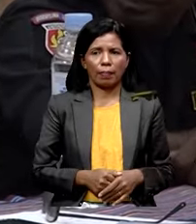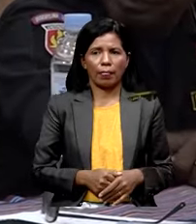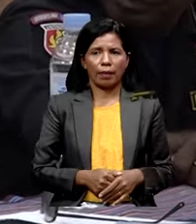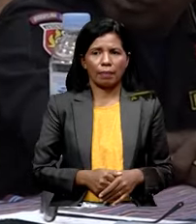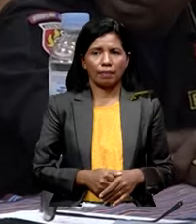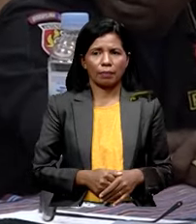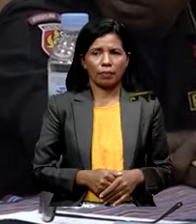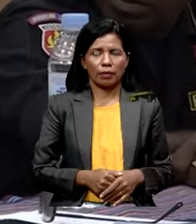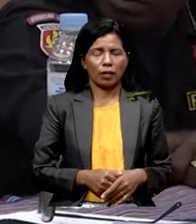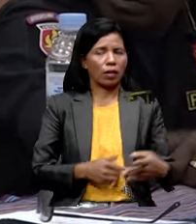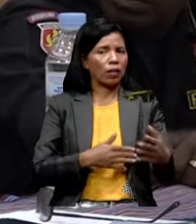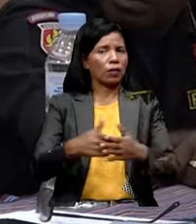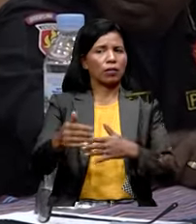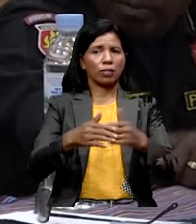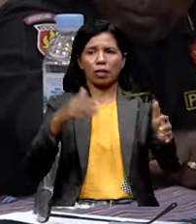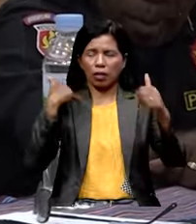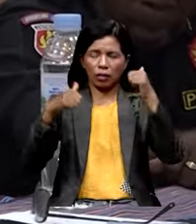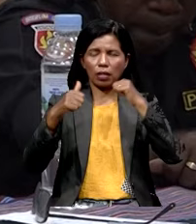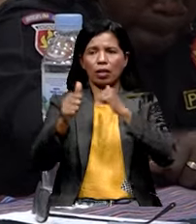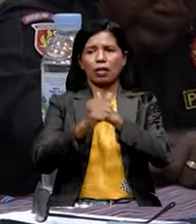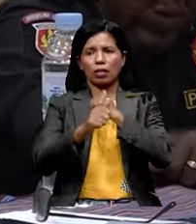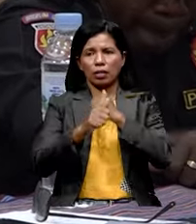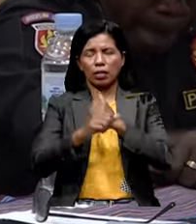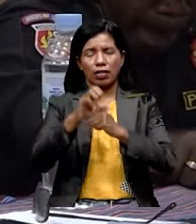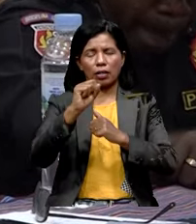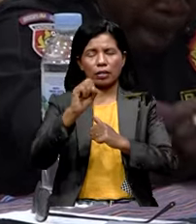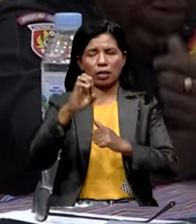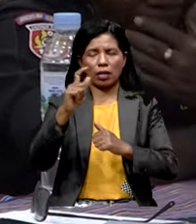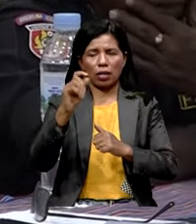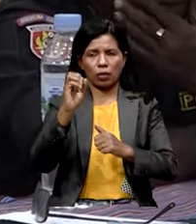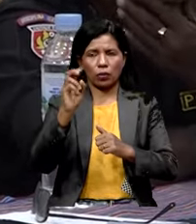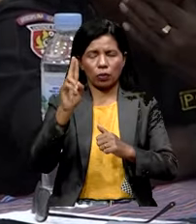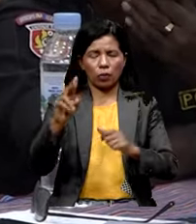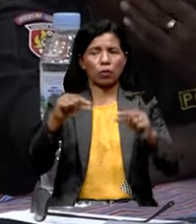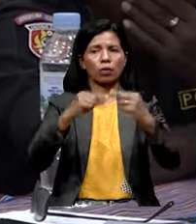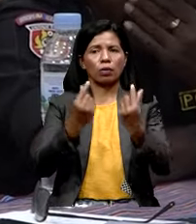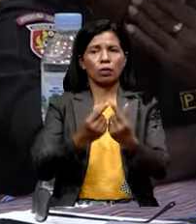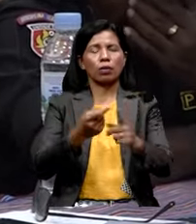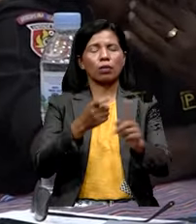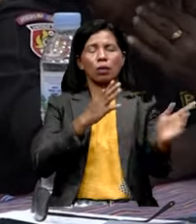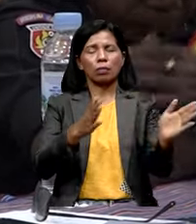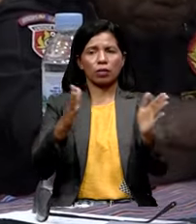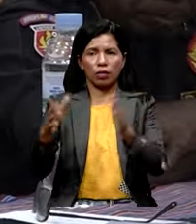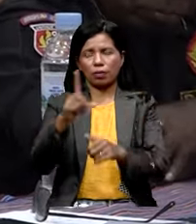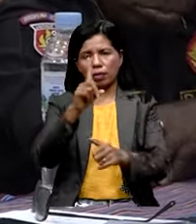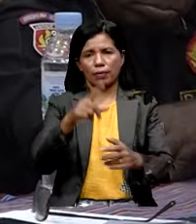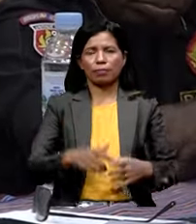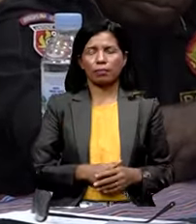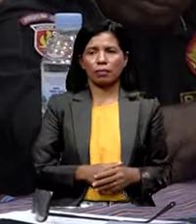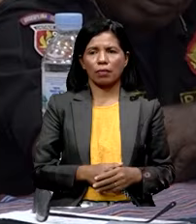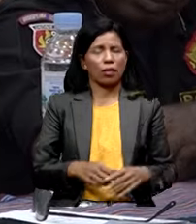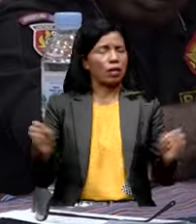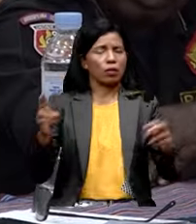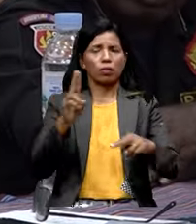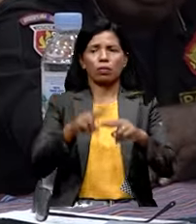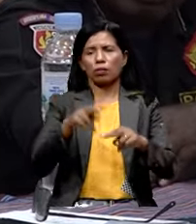Durante ne qualquer actividade ho asau ne be makasia to ho equipa halo lihu si proses wida laos turno